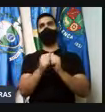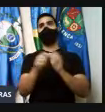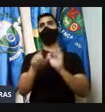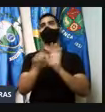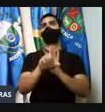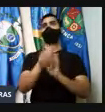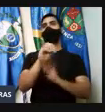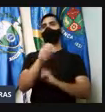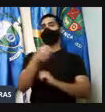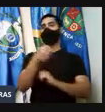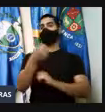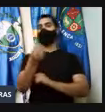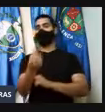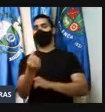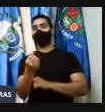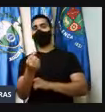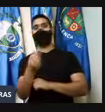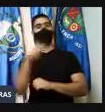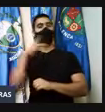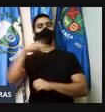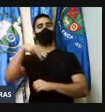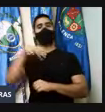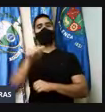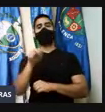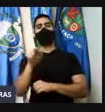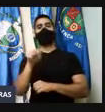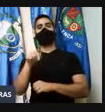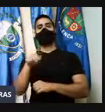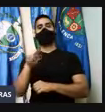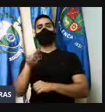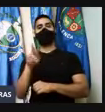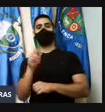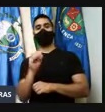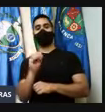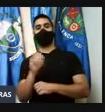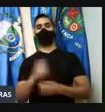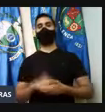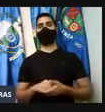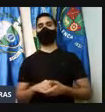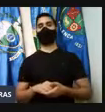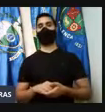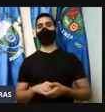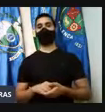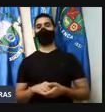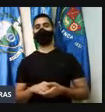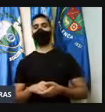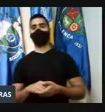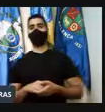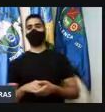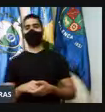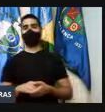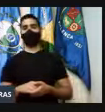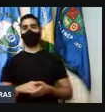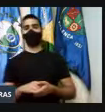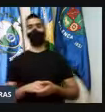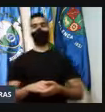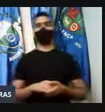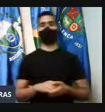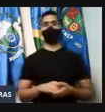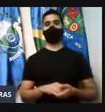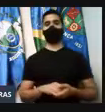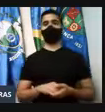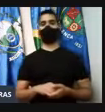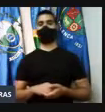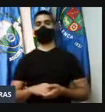Ordinária 016/2020, vereador Marquinhos da Saúde, relator David Nogueira, membro Saulo Correia e Michele Cabral,